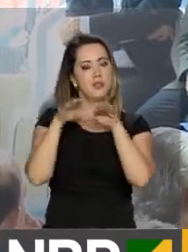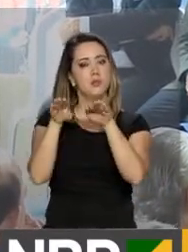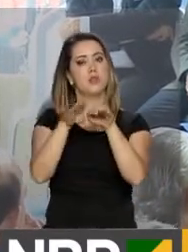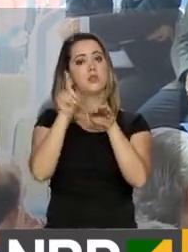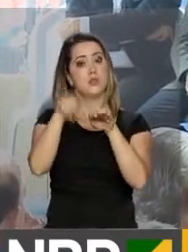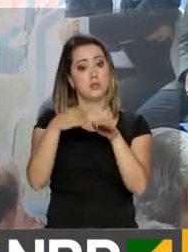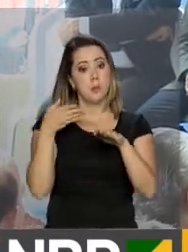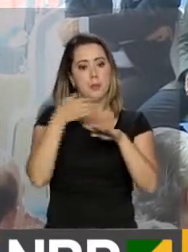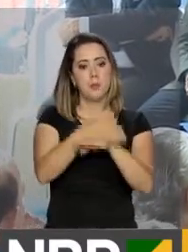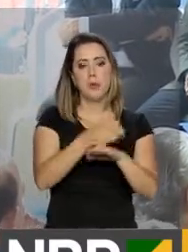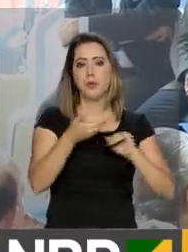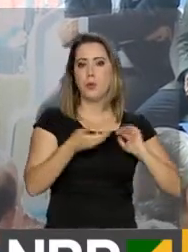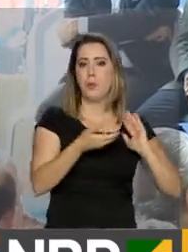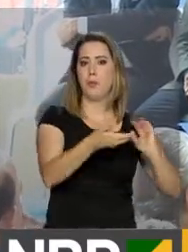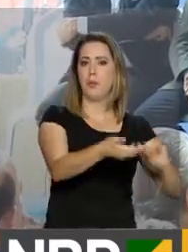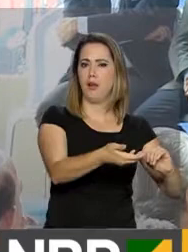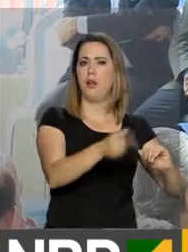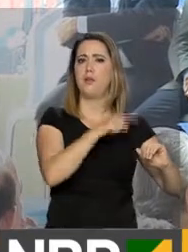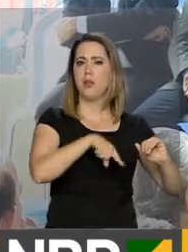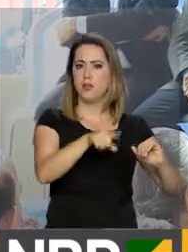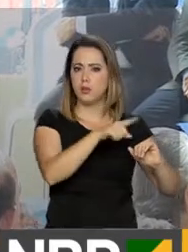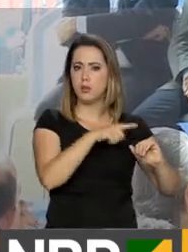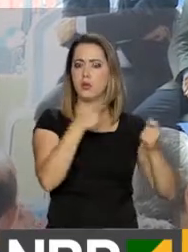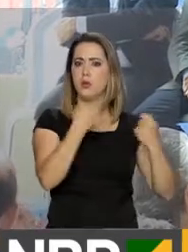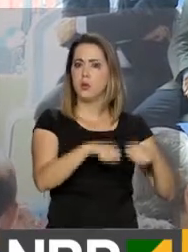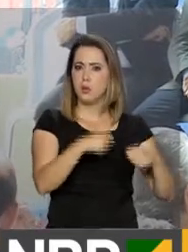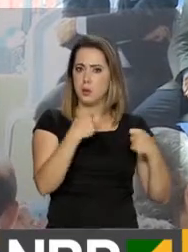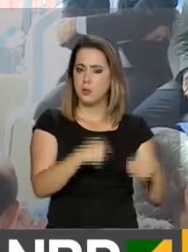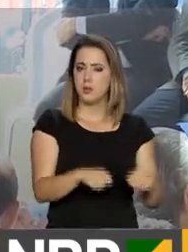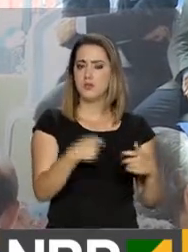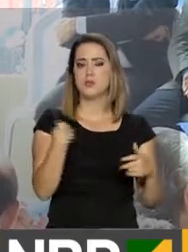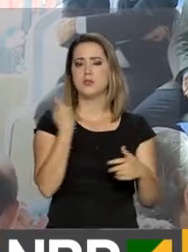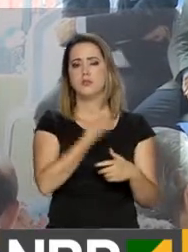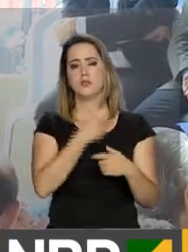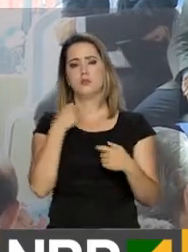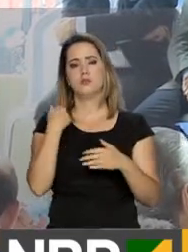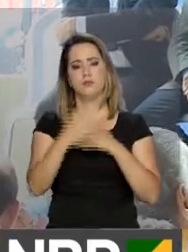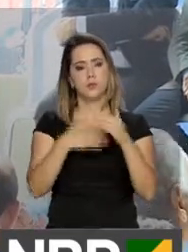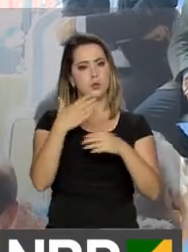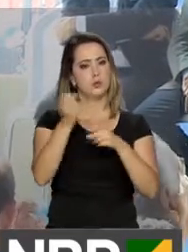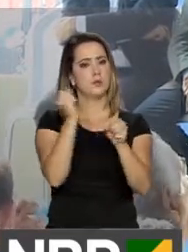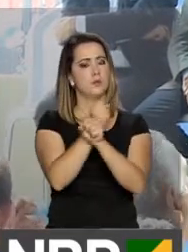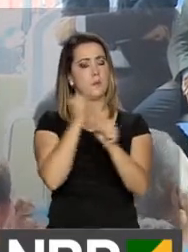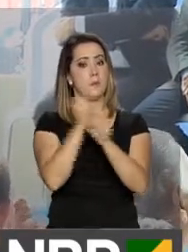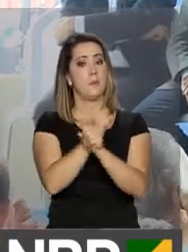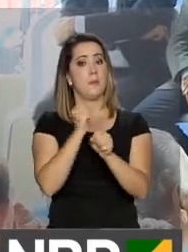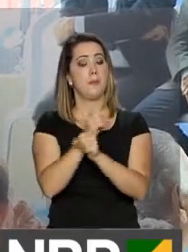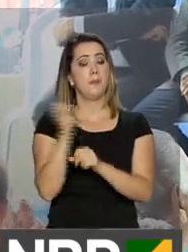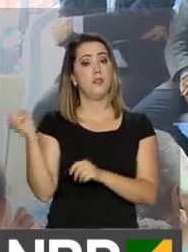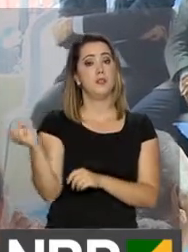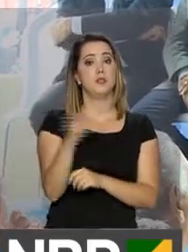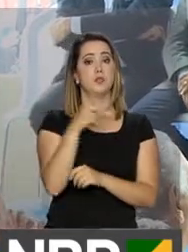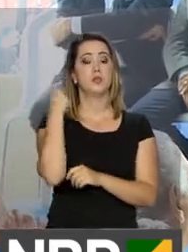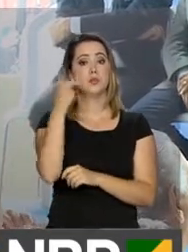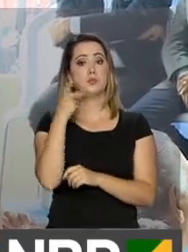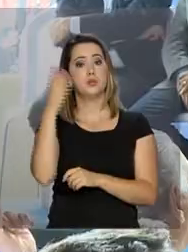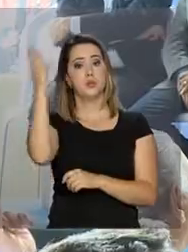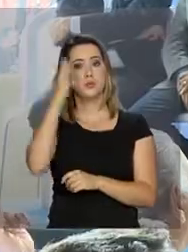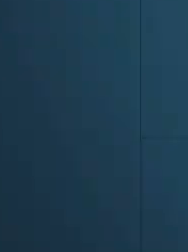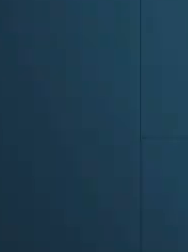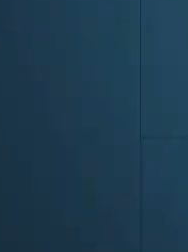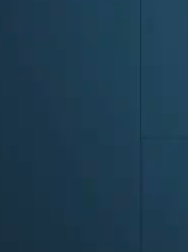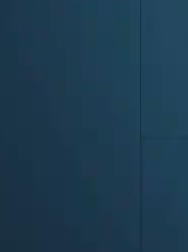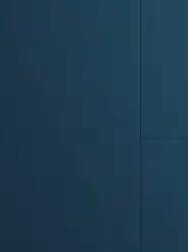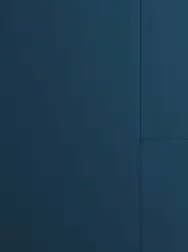é através do parlamento municipal, estadual e federal que nós vamos construir as novas condições para um Brasil novo.